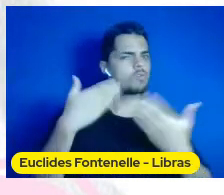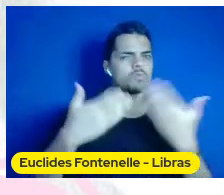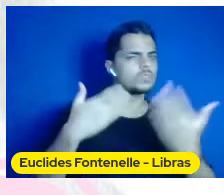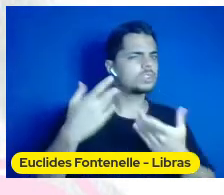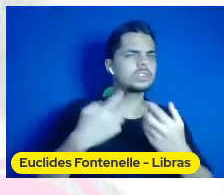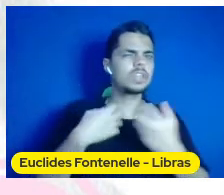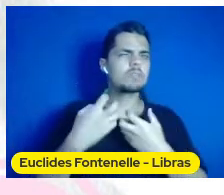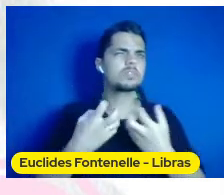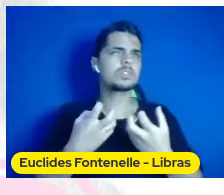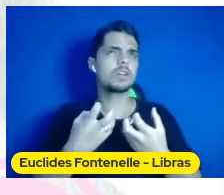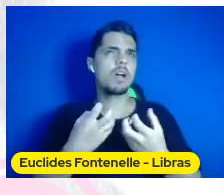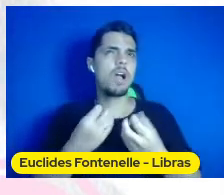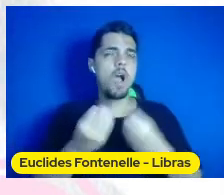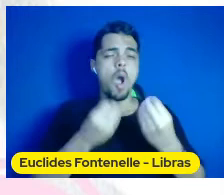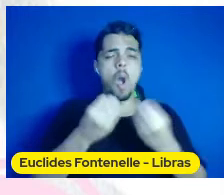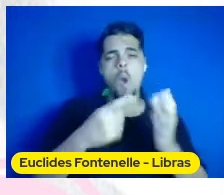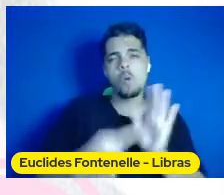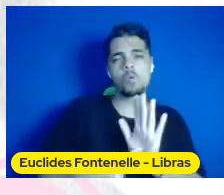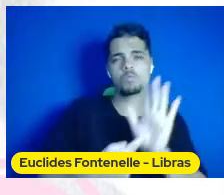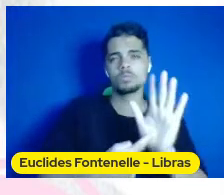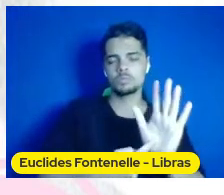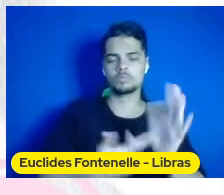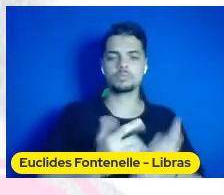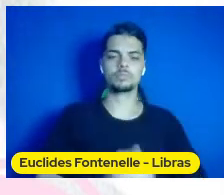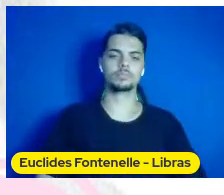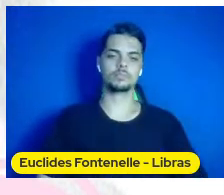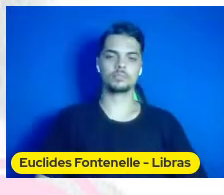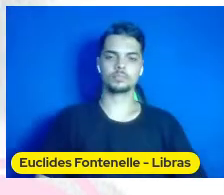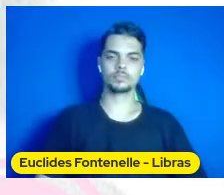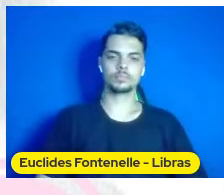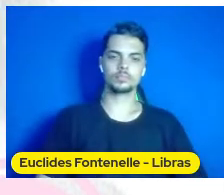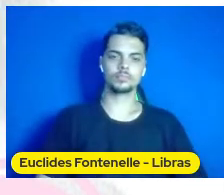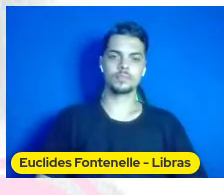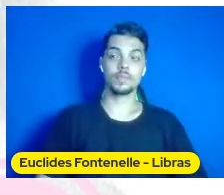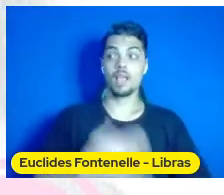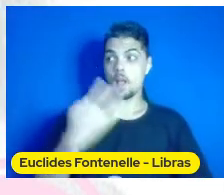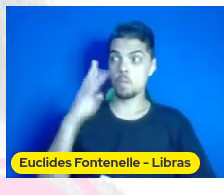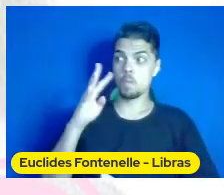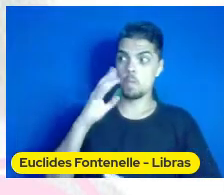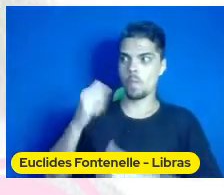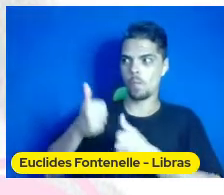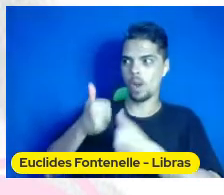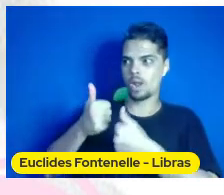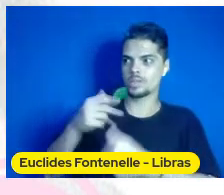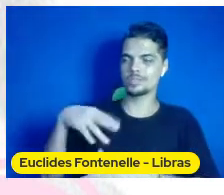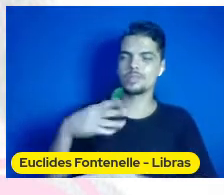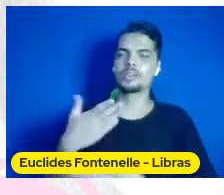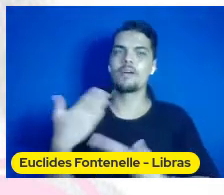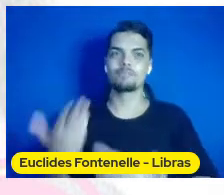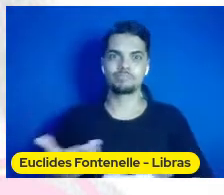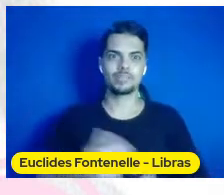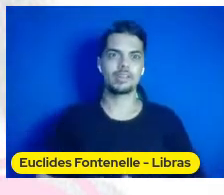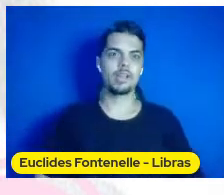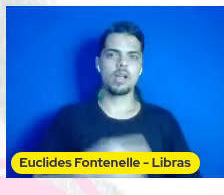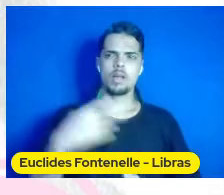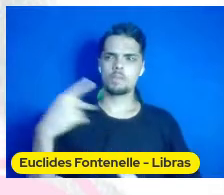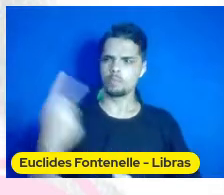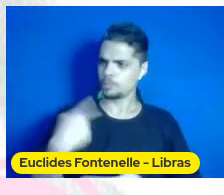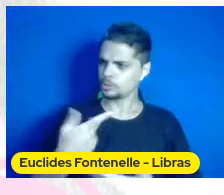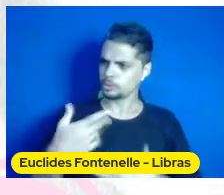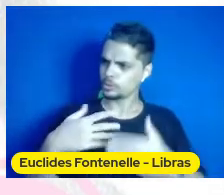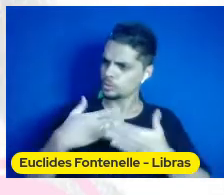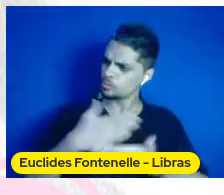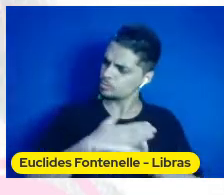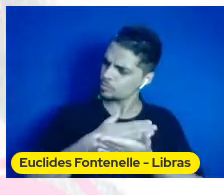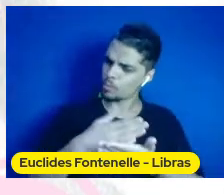isso. Legal, beleza, Michel. Bem, então, para a gente poder começar esse nosso bate-papo, eu quero falar